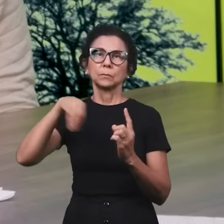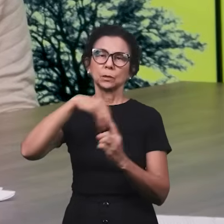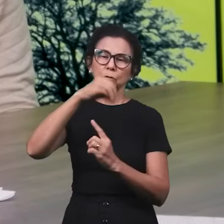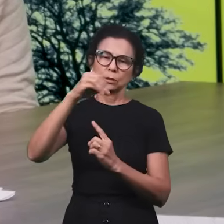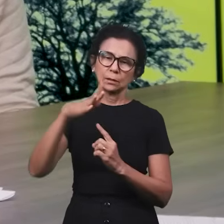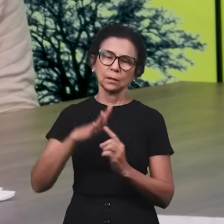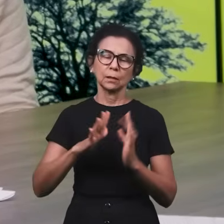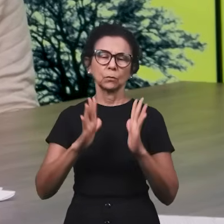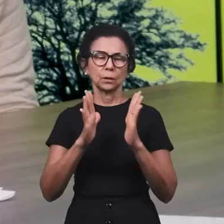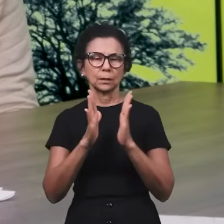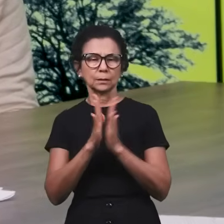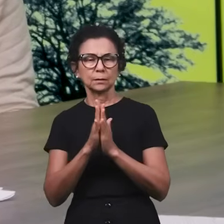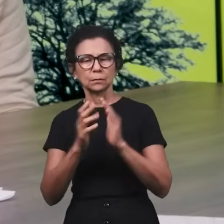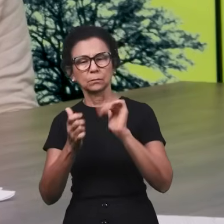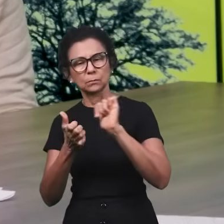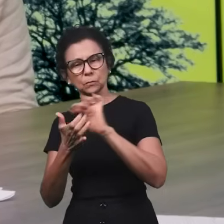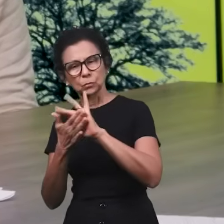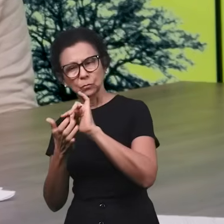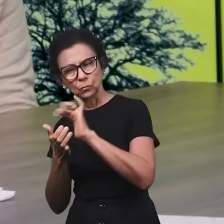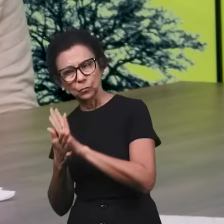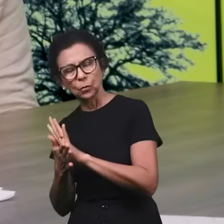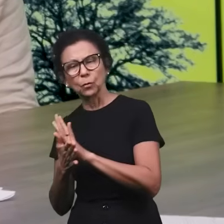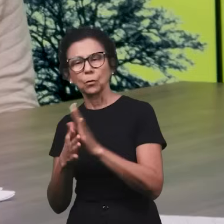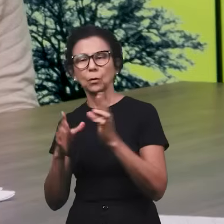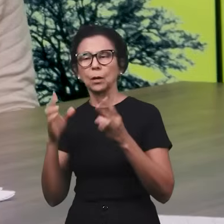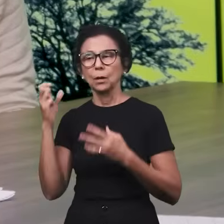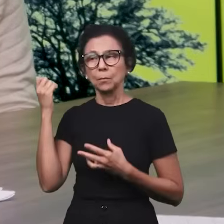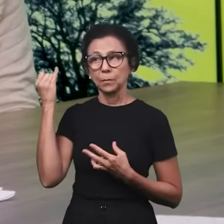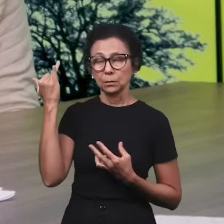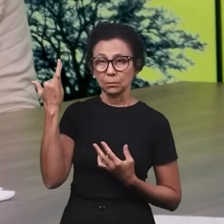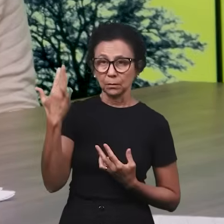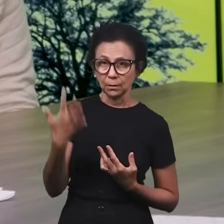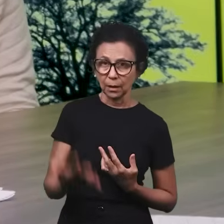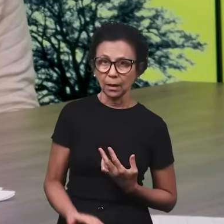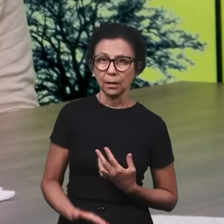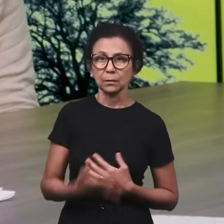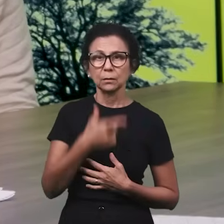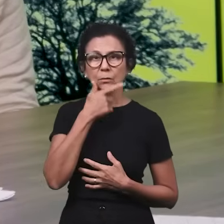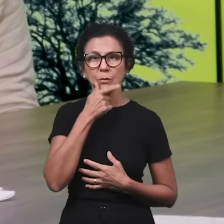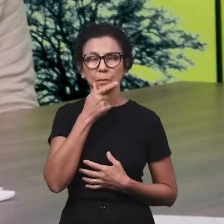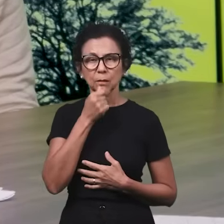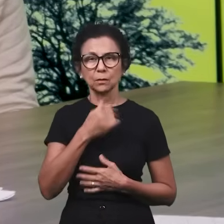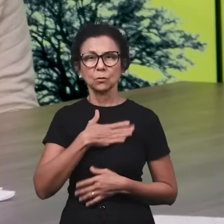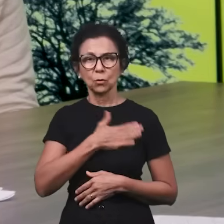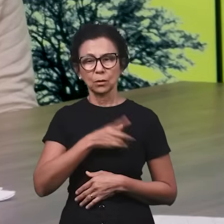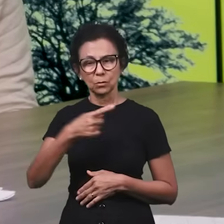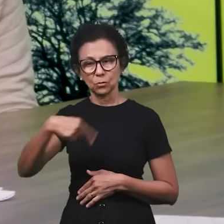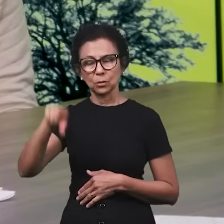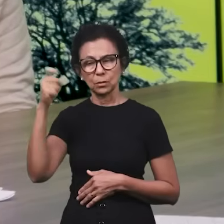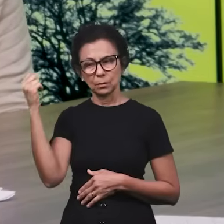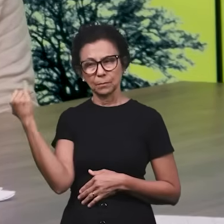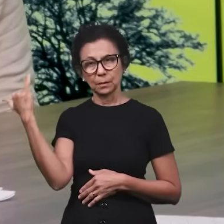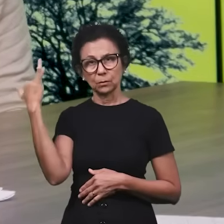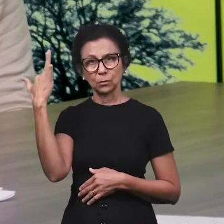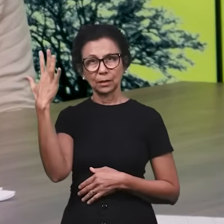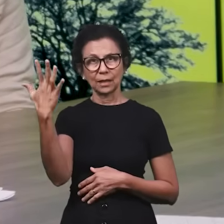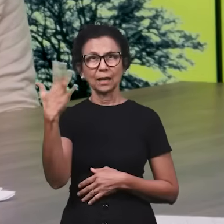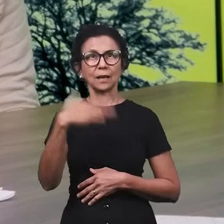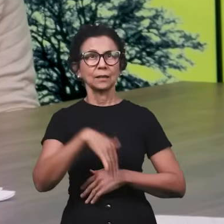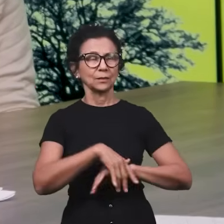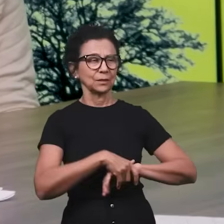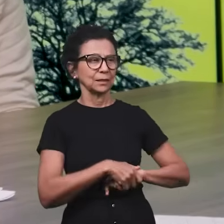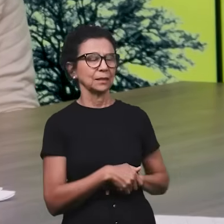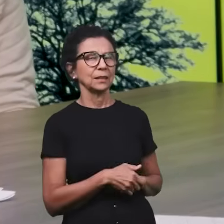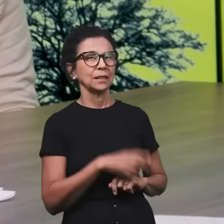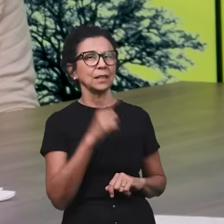a usar o meio de graça da oração, do louvor, da madrugada, né? Os meninos vão para a